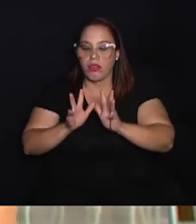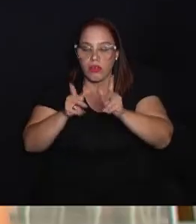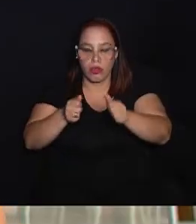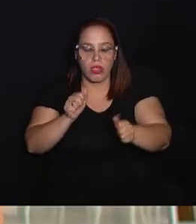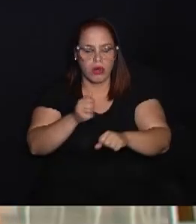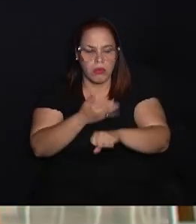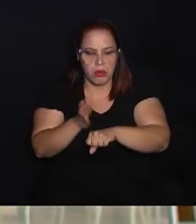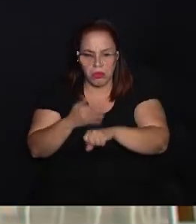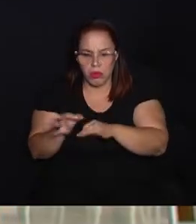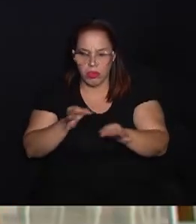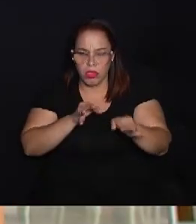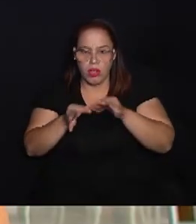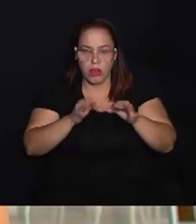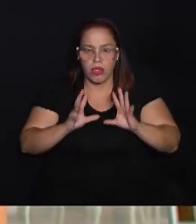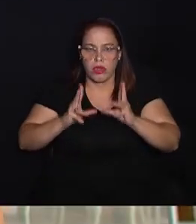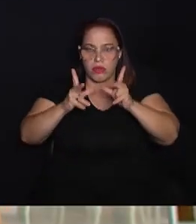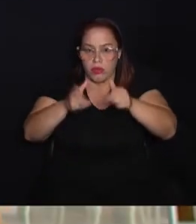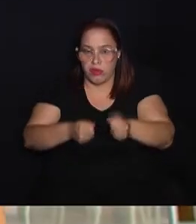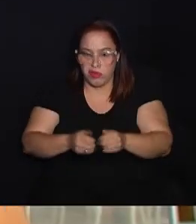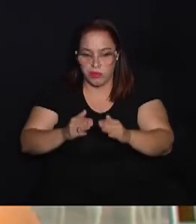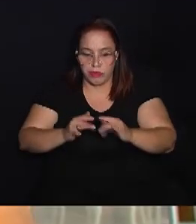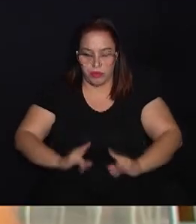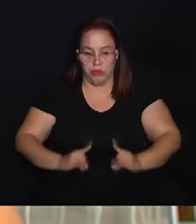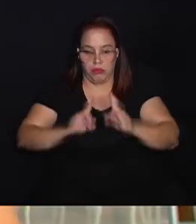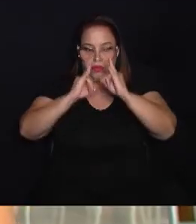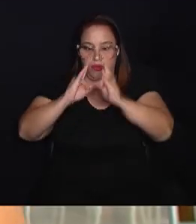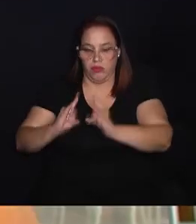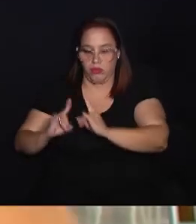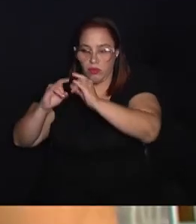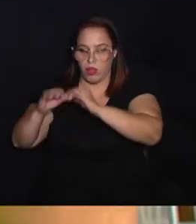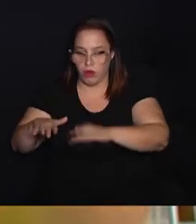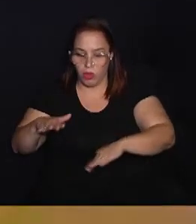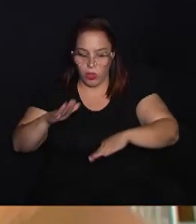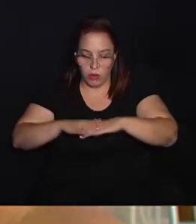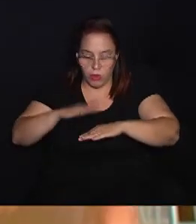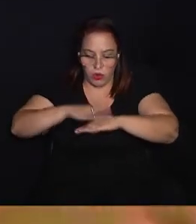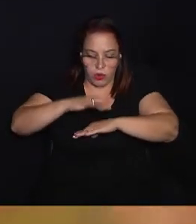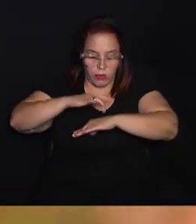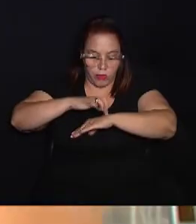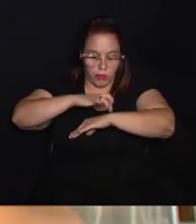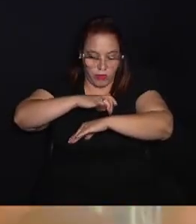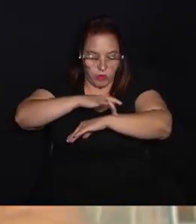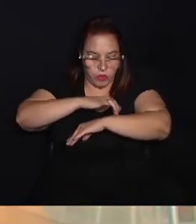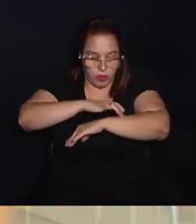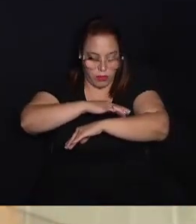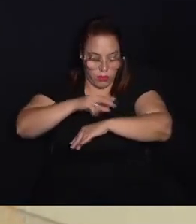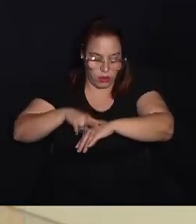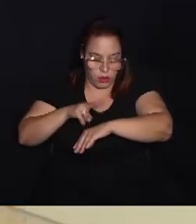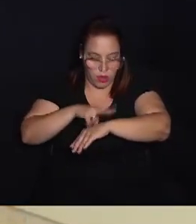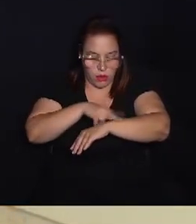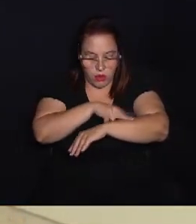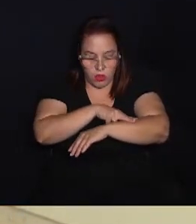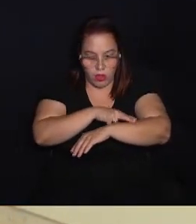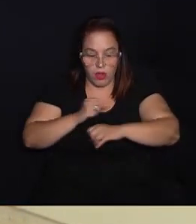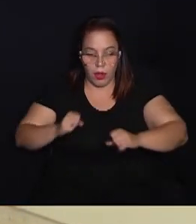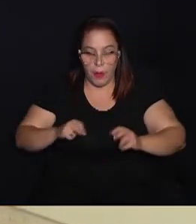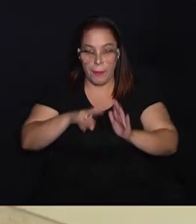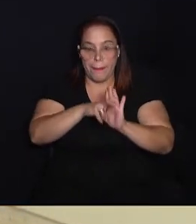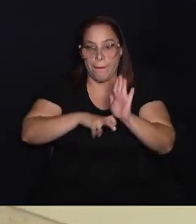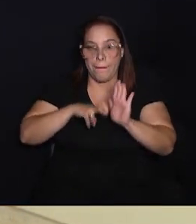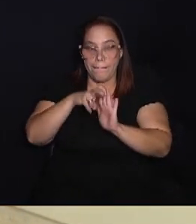reduzida, com idade igual ou superior a 60 anos, gestantes, lactantes e pessoas com crianças de colo. Neste ano, as urnas também